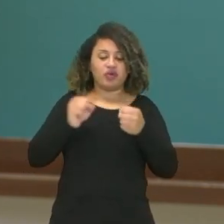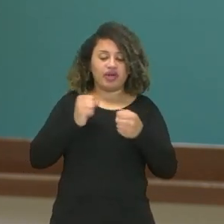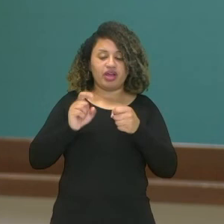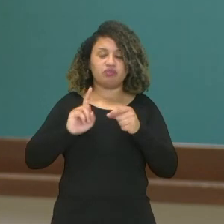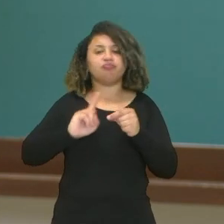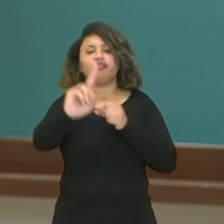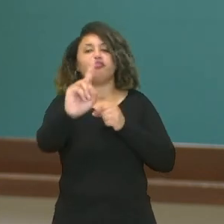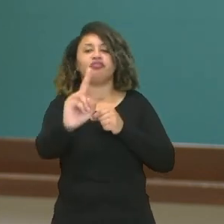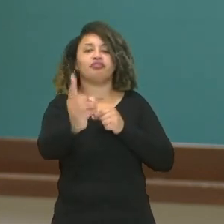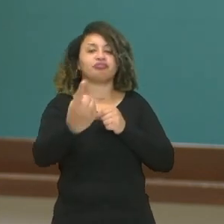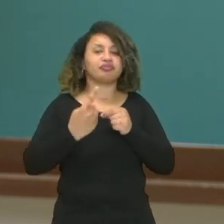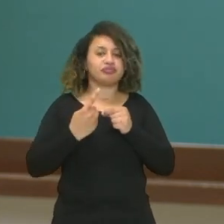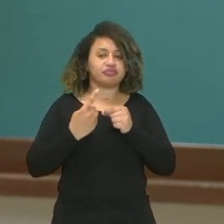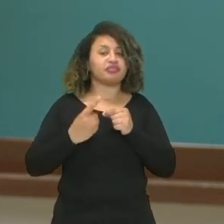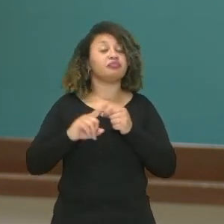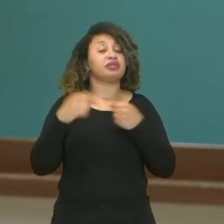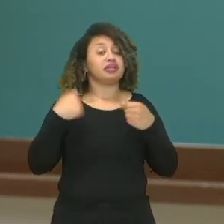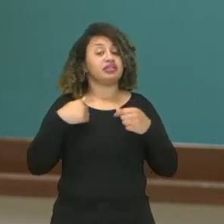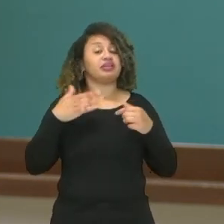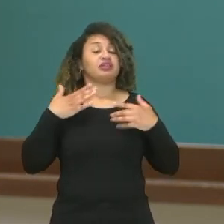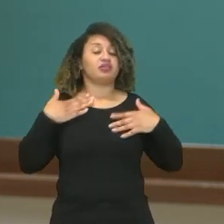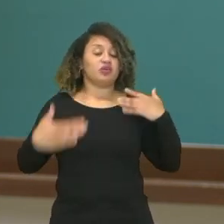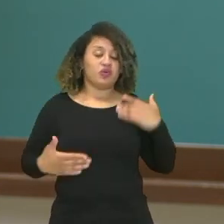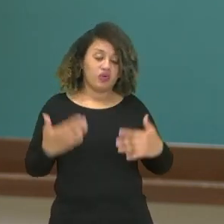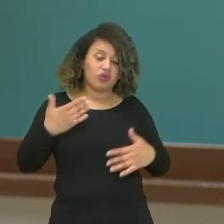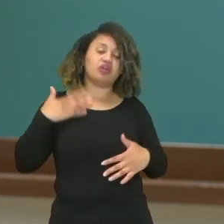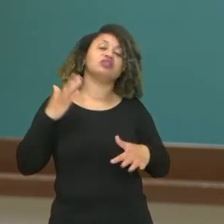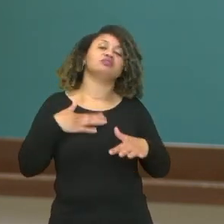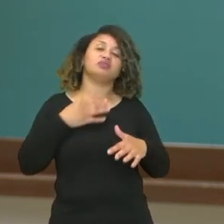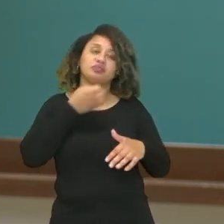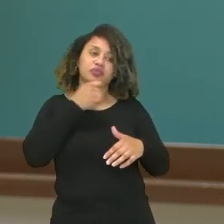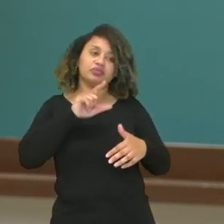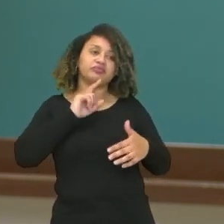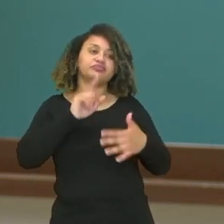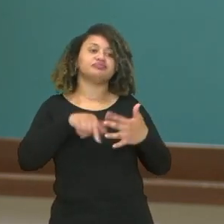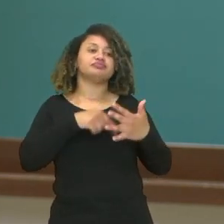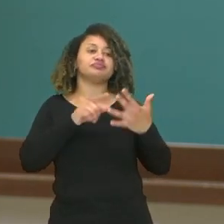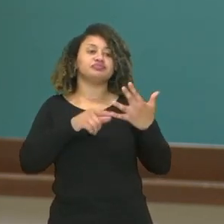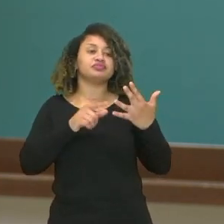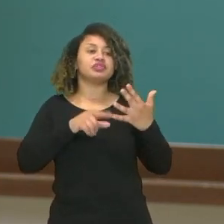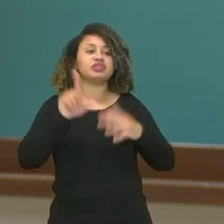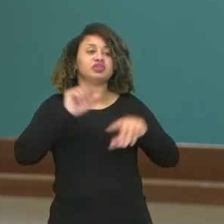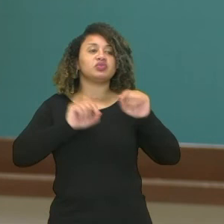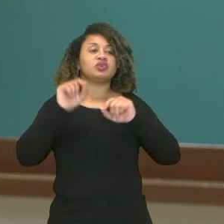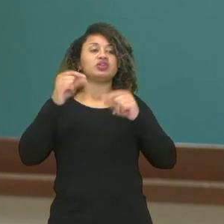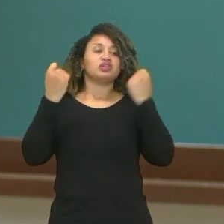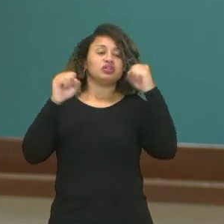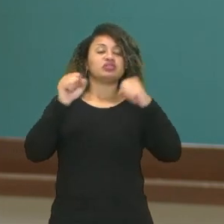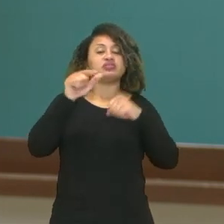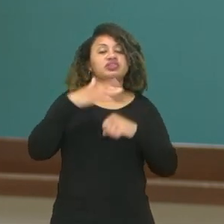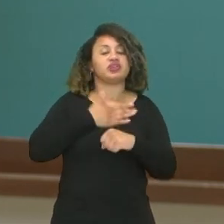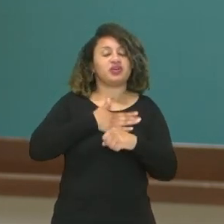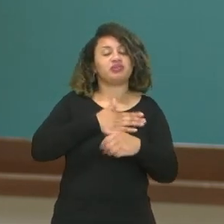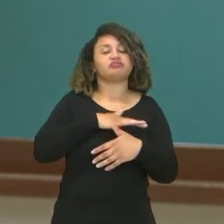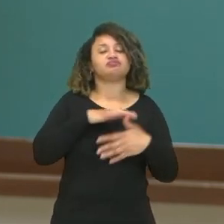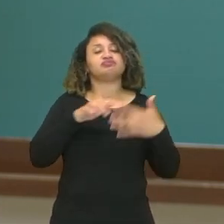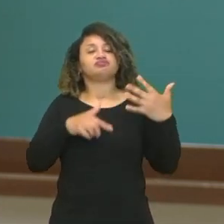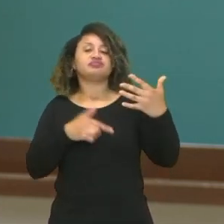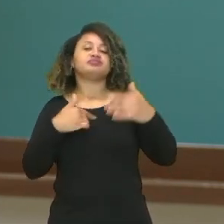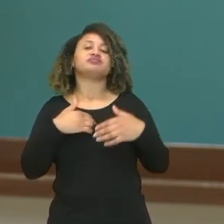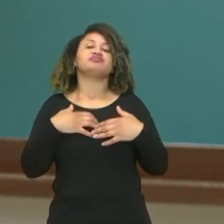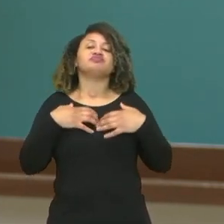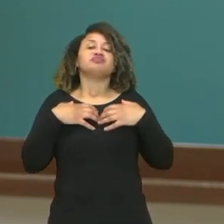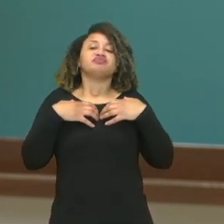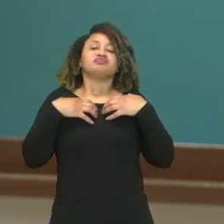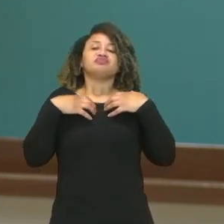o exemplo, você tem que aquecer, tá? Escolha exercício que você goste, respire fundo, né? Principalmente na hora